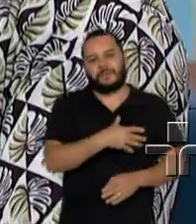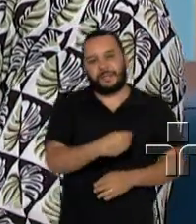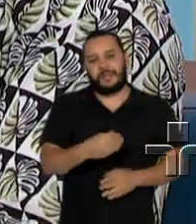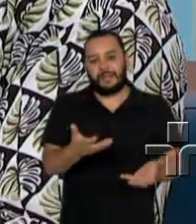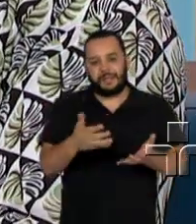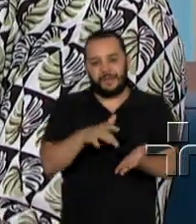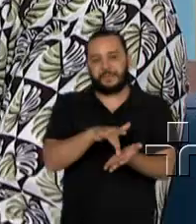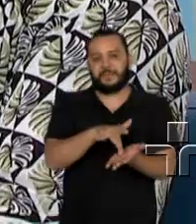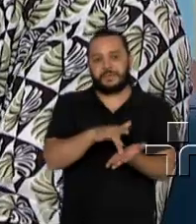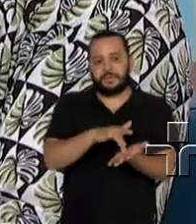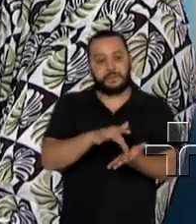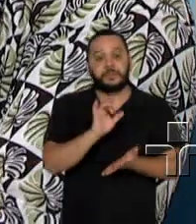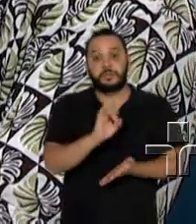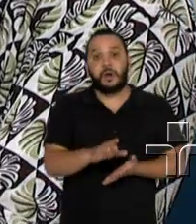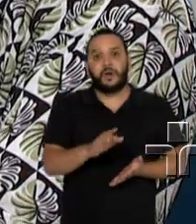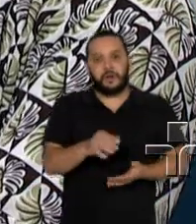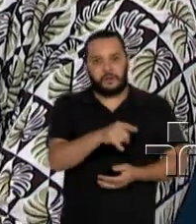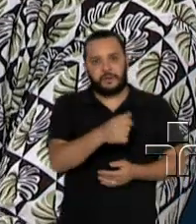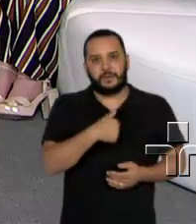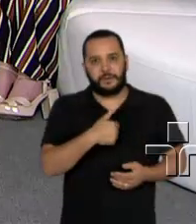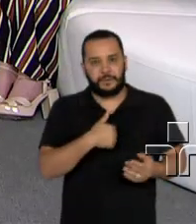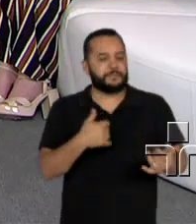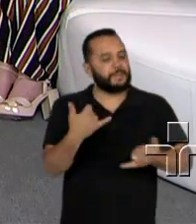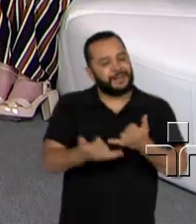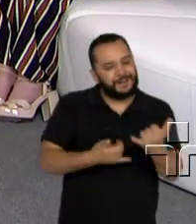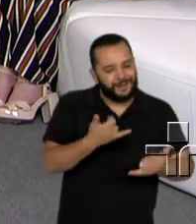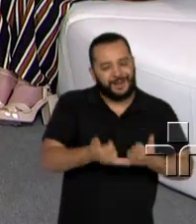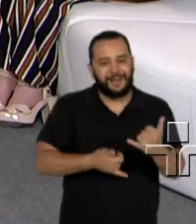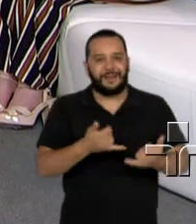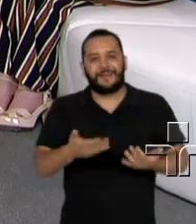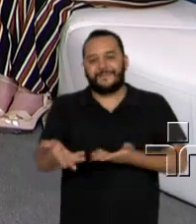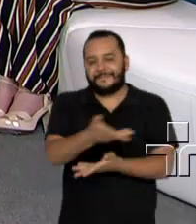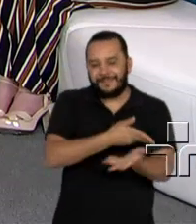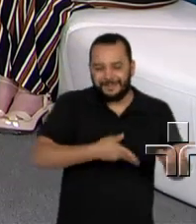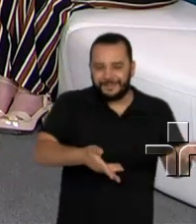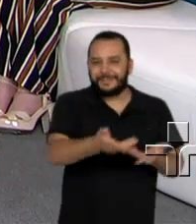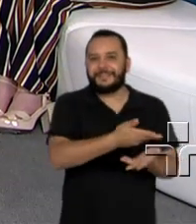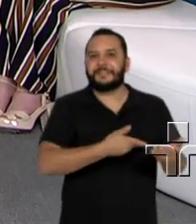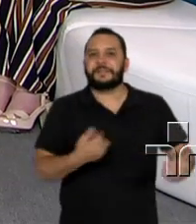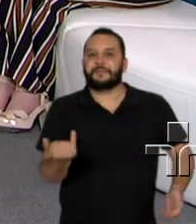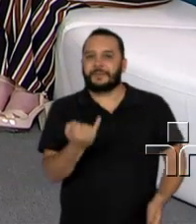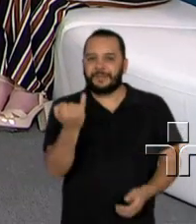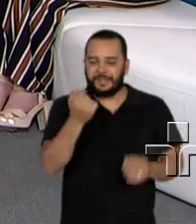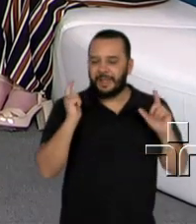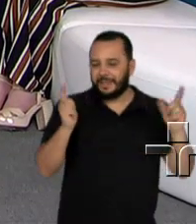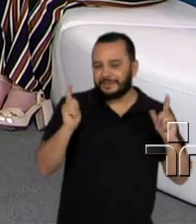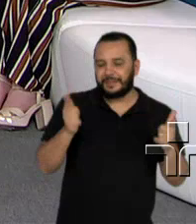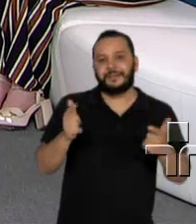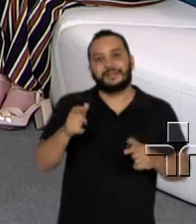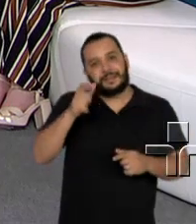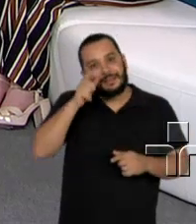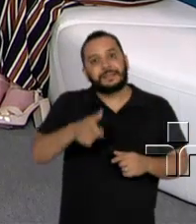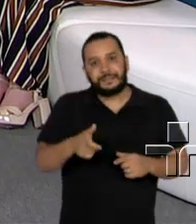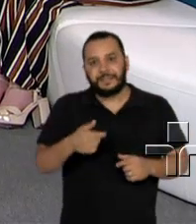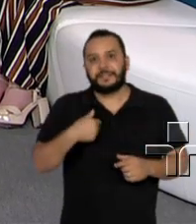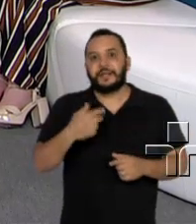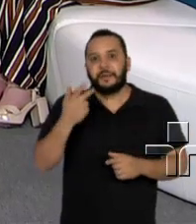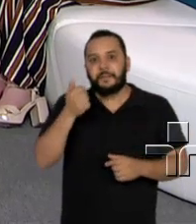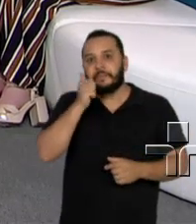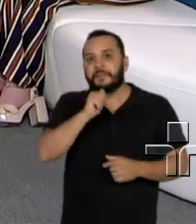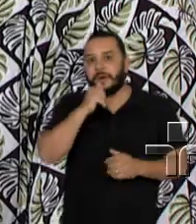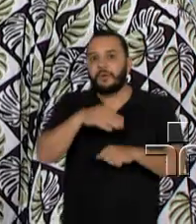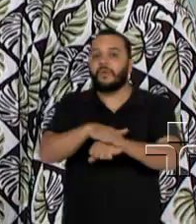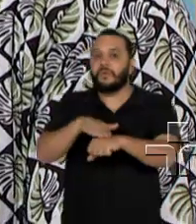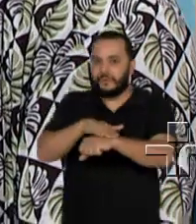lá leva assim mais uma criança no lúdico mesmo a brincar para se conhecer aí eu acho que é interessante a mãe conversar com a criança